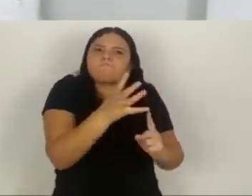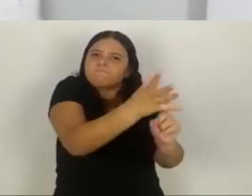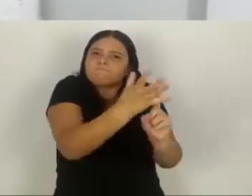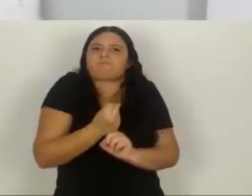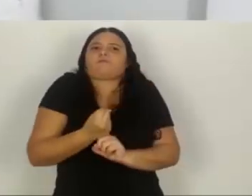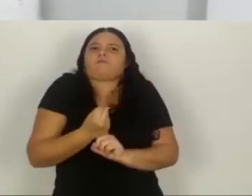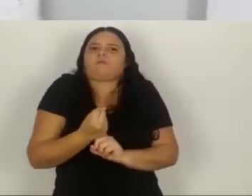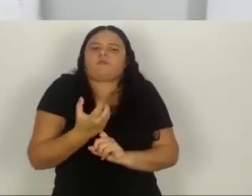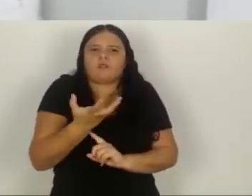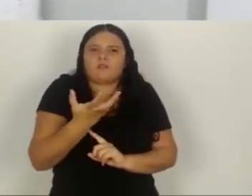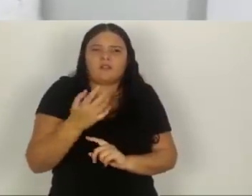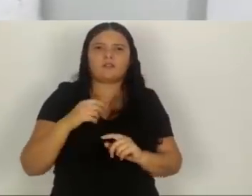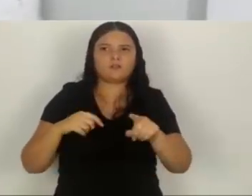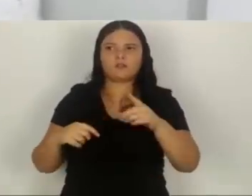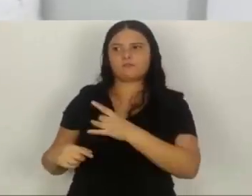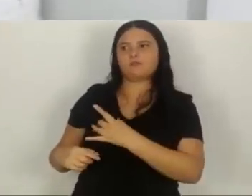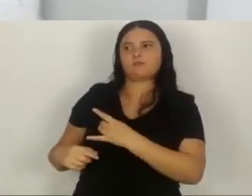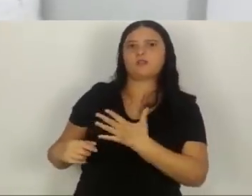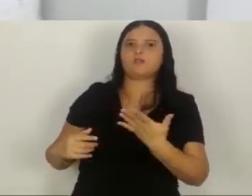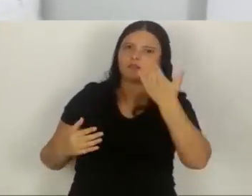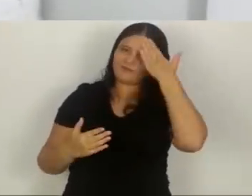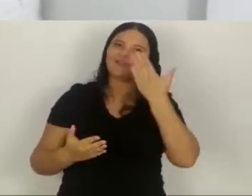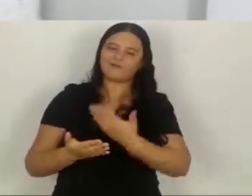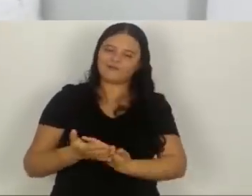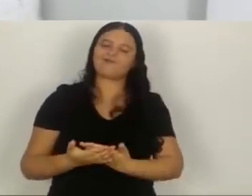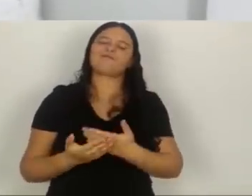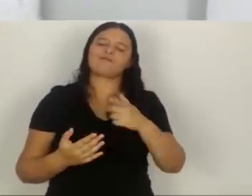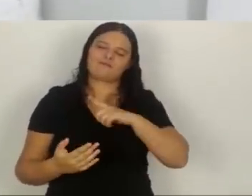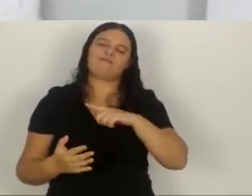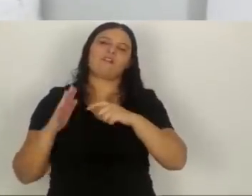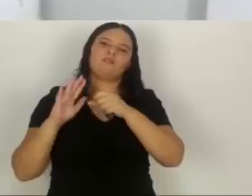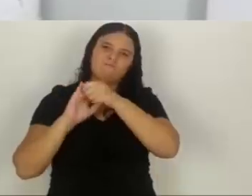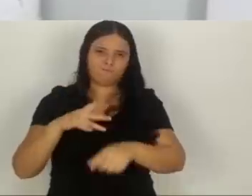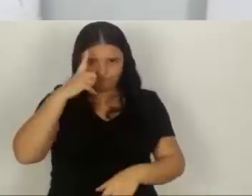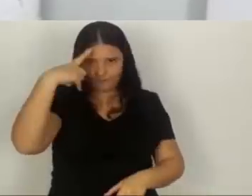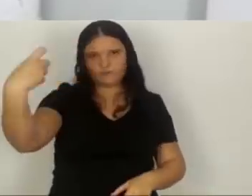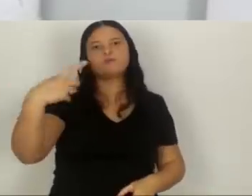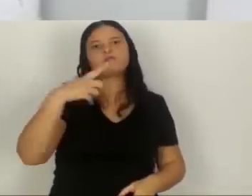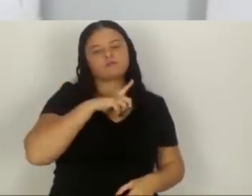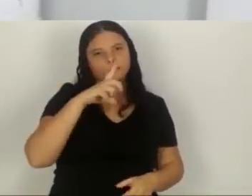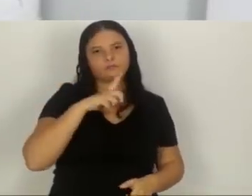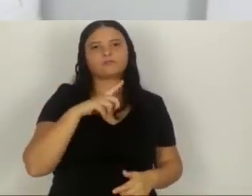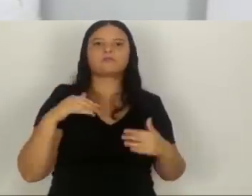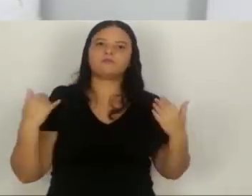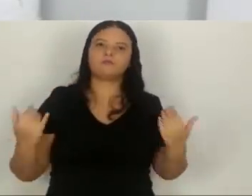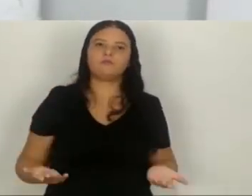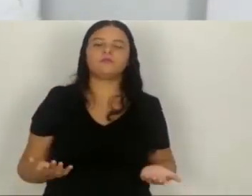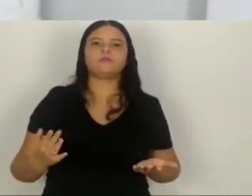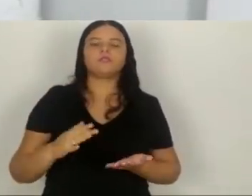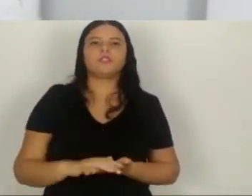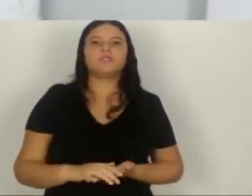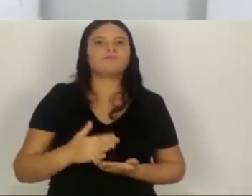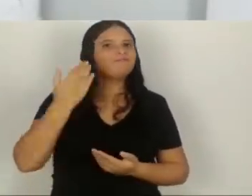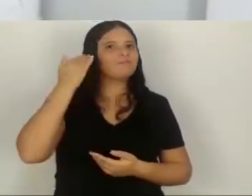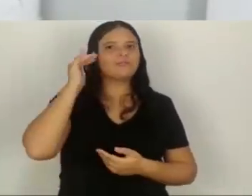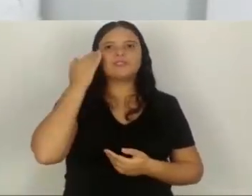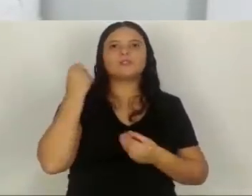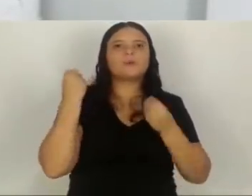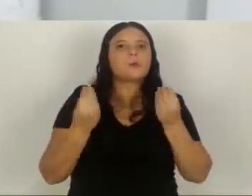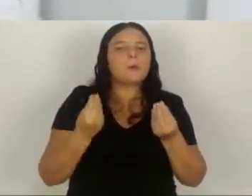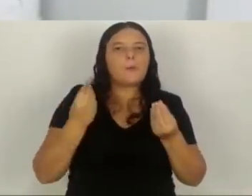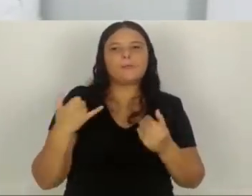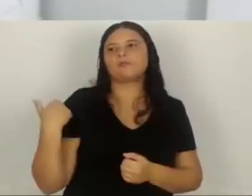Se ele é tão possessivo e você tem medo, acredito que exista algum tipo de violência, né? Então eu não entendo como